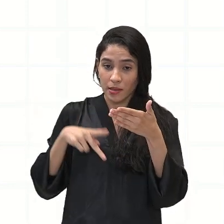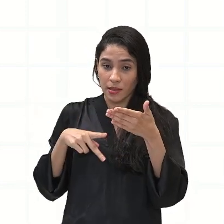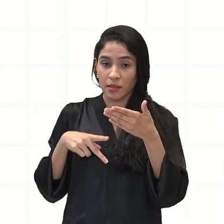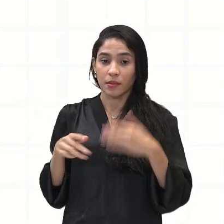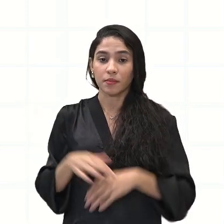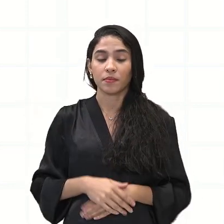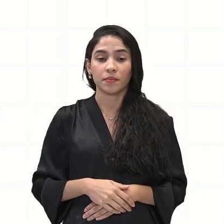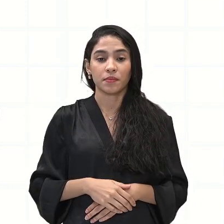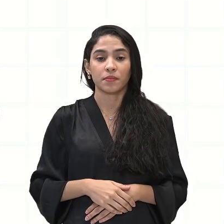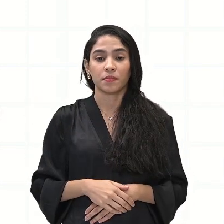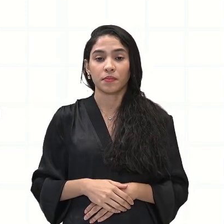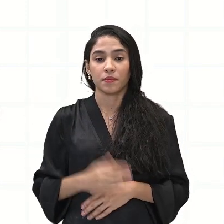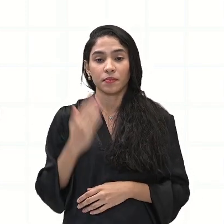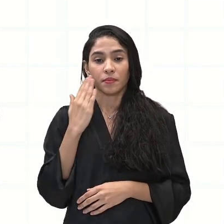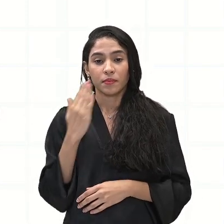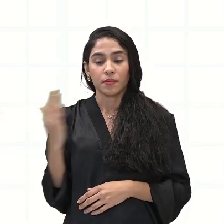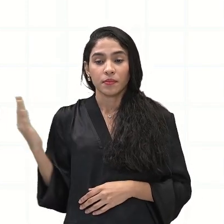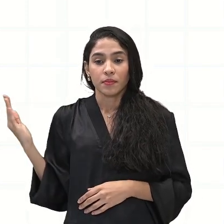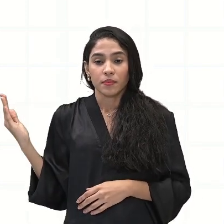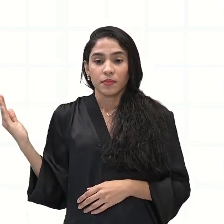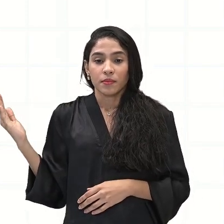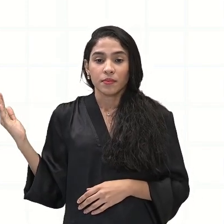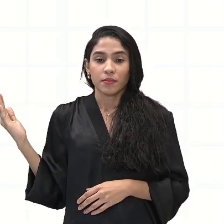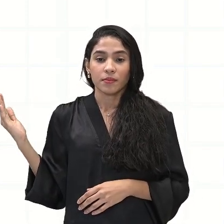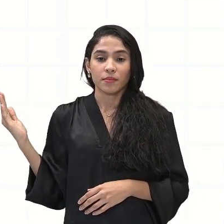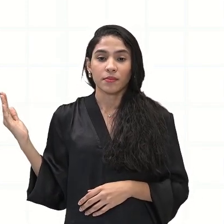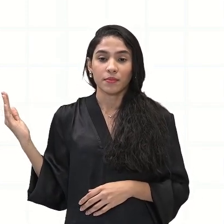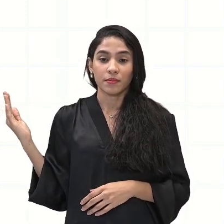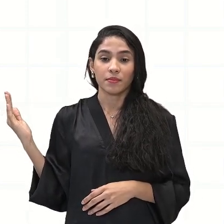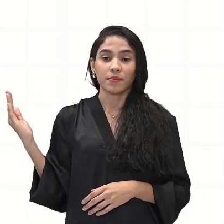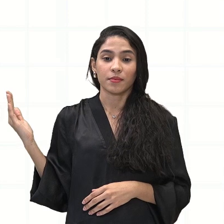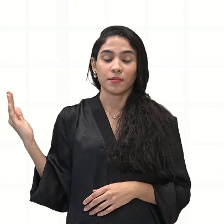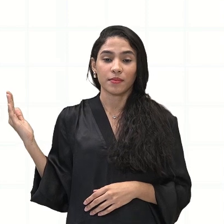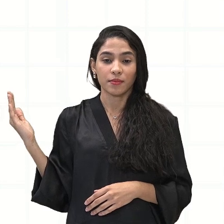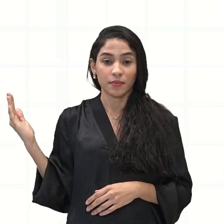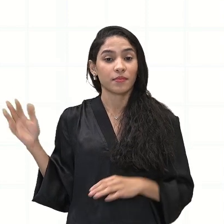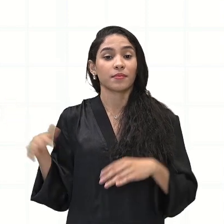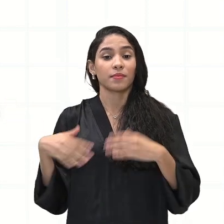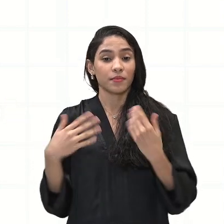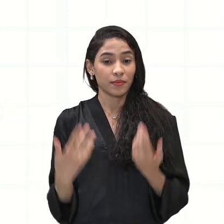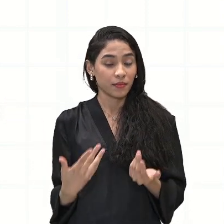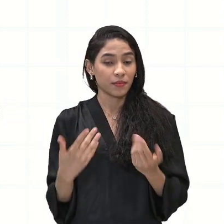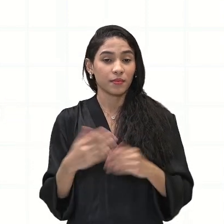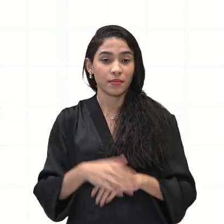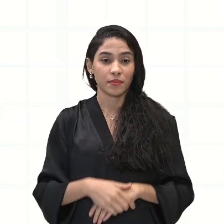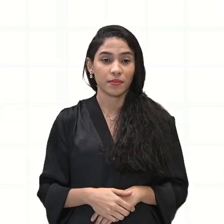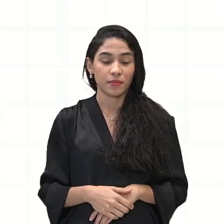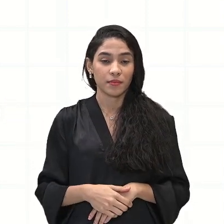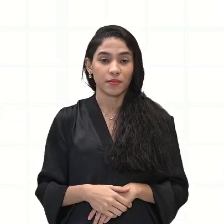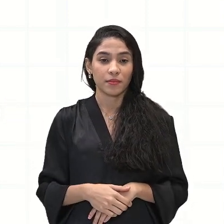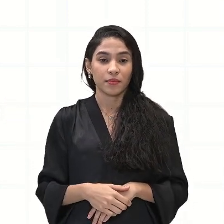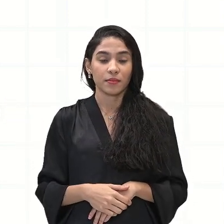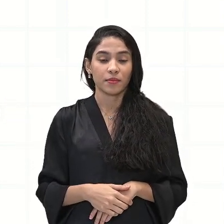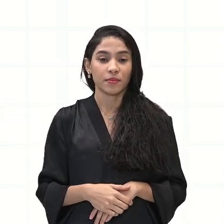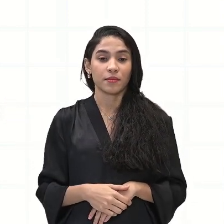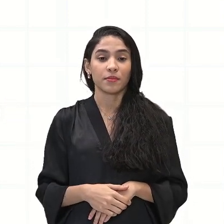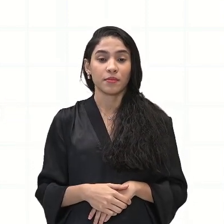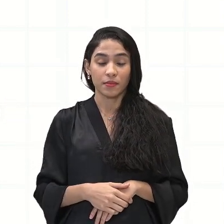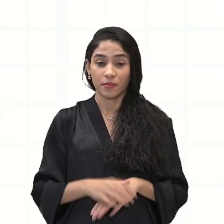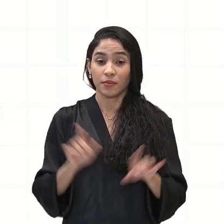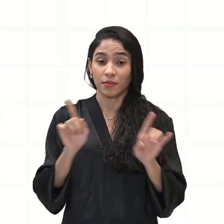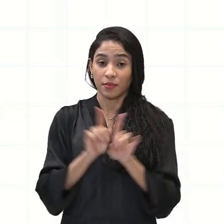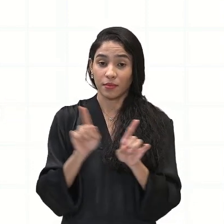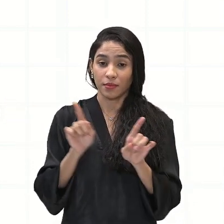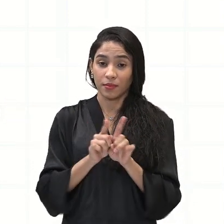do Fernando Pessoa, certo? Então, com isso, turma, temos